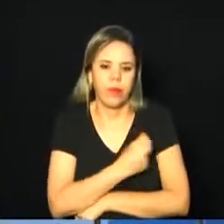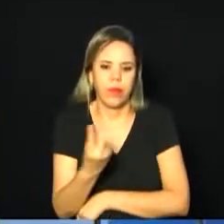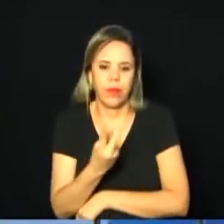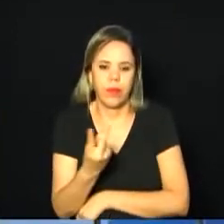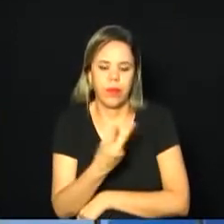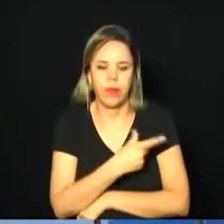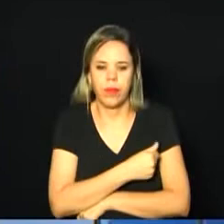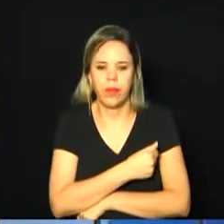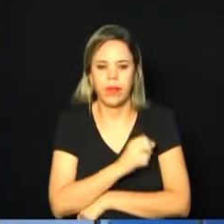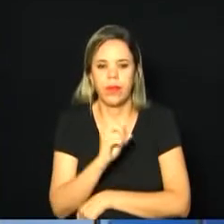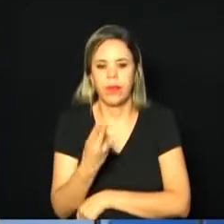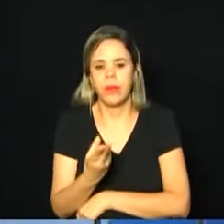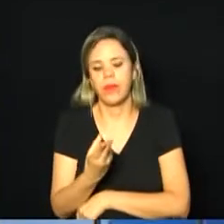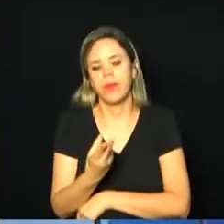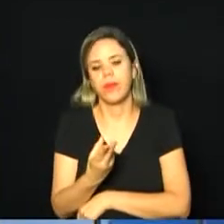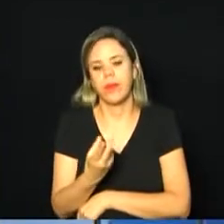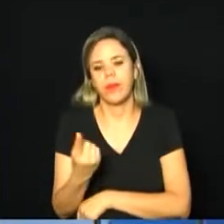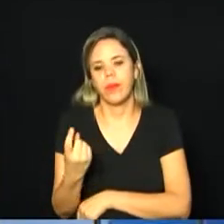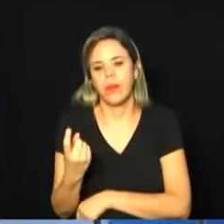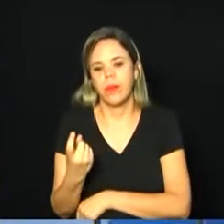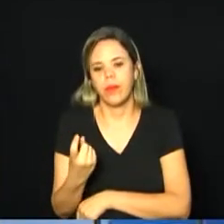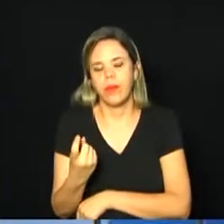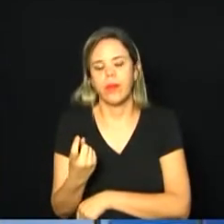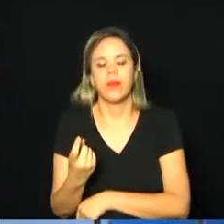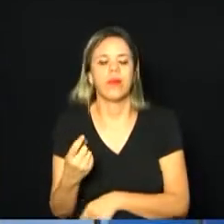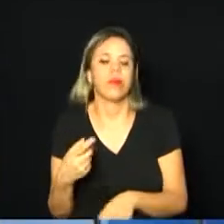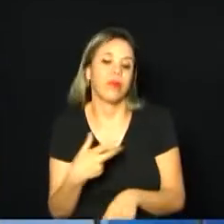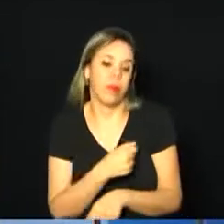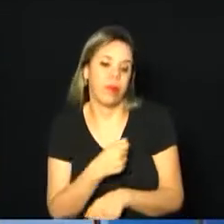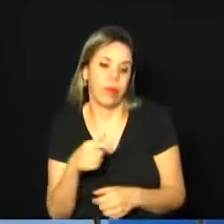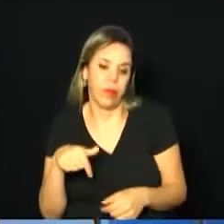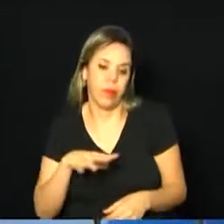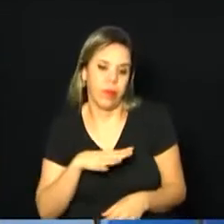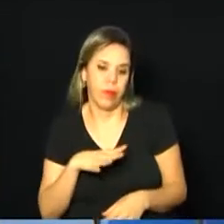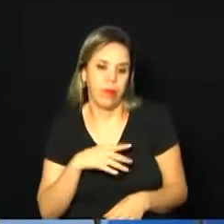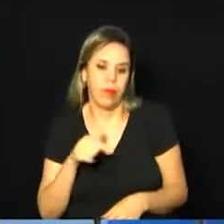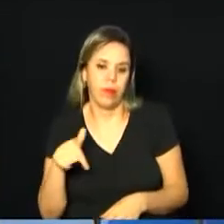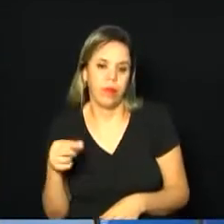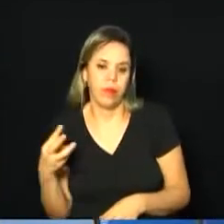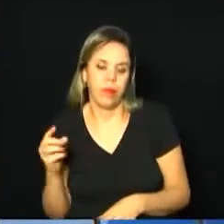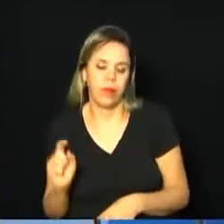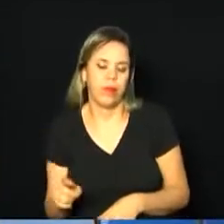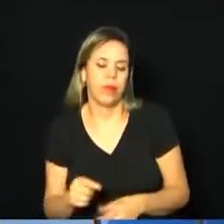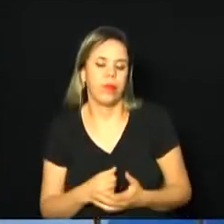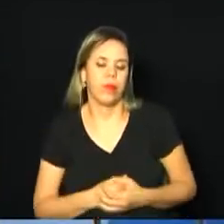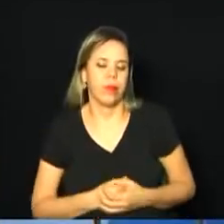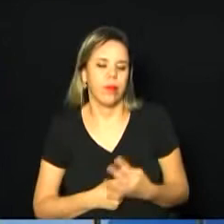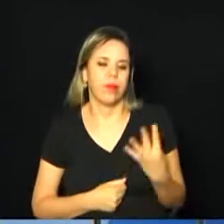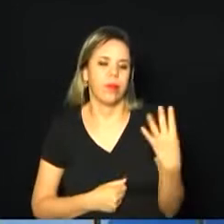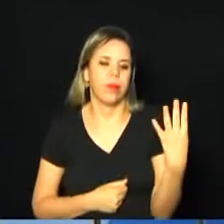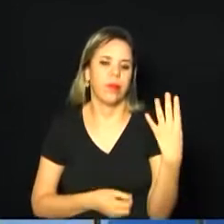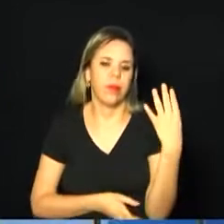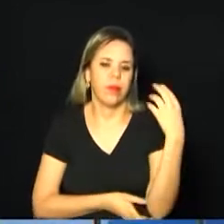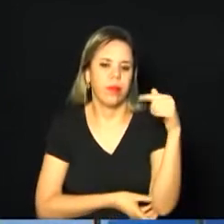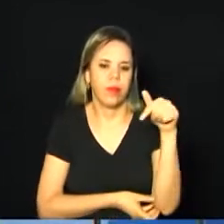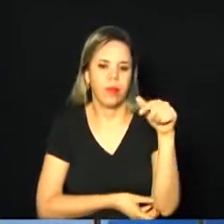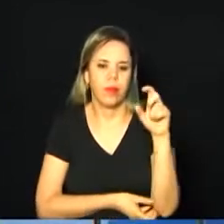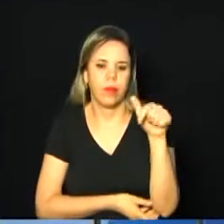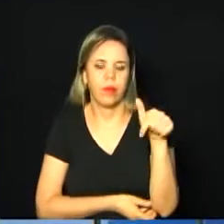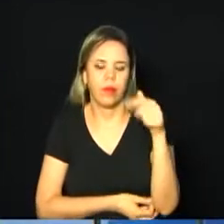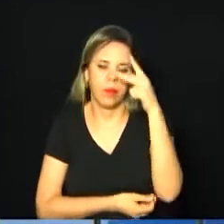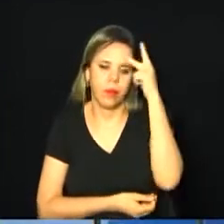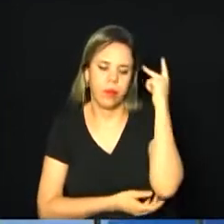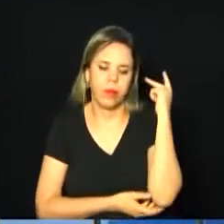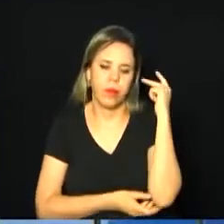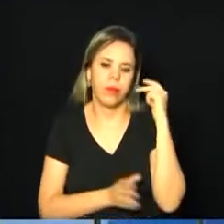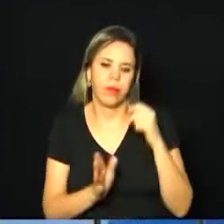duas doses ou a vacina de dose única e aqui na cidade 73 1477